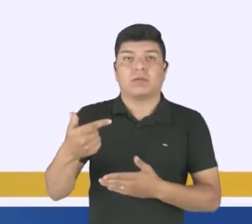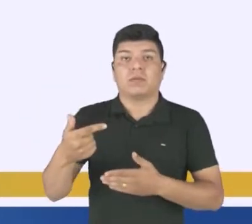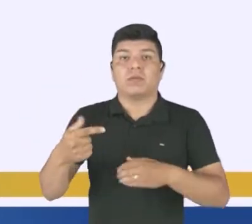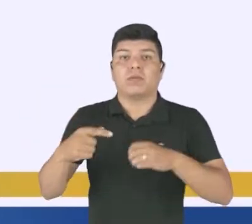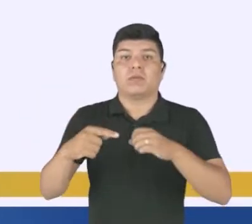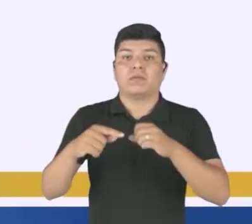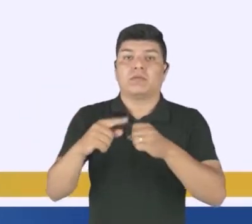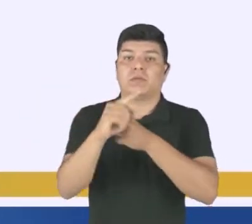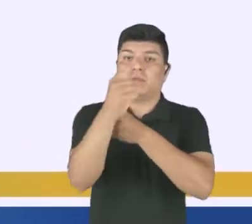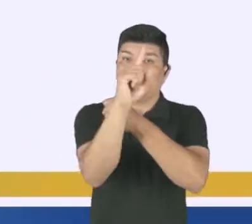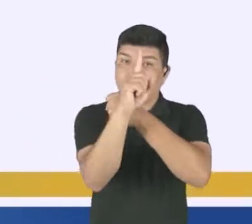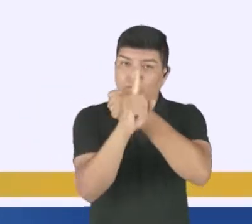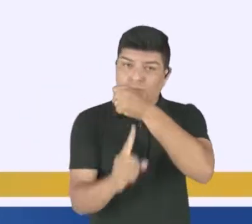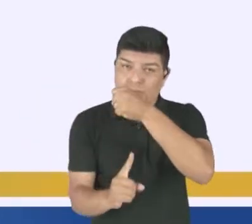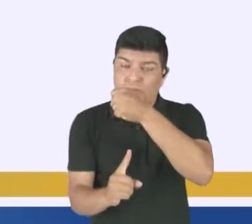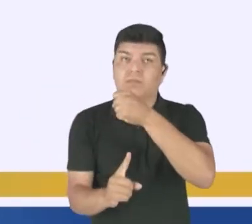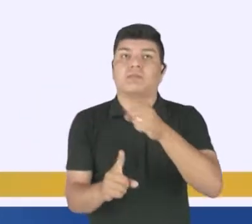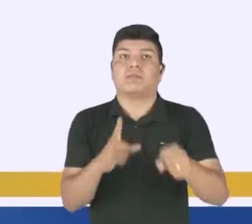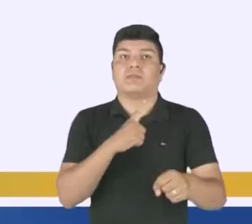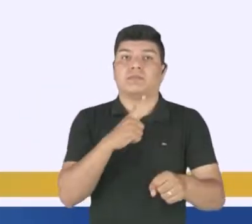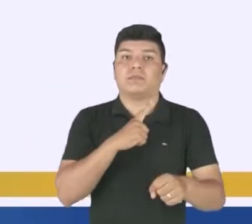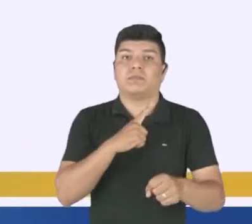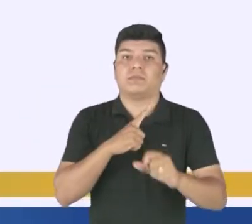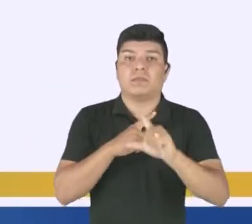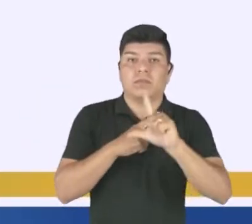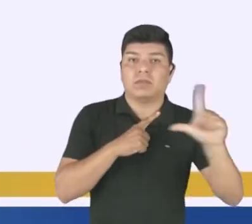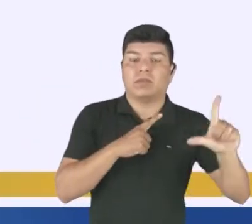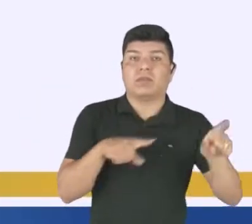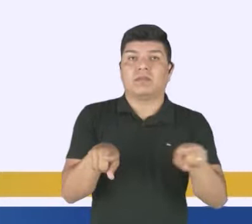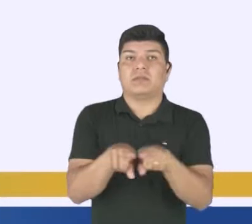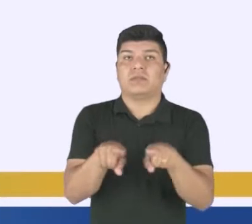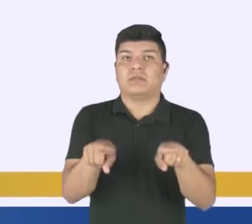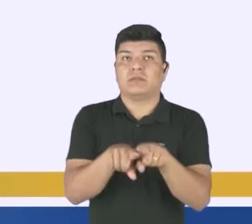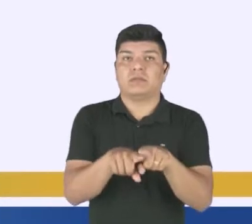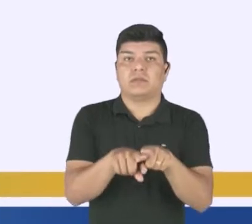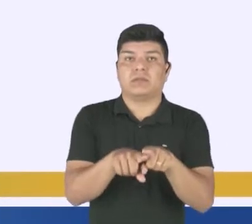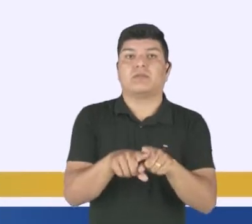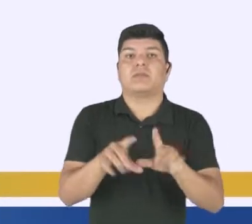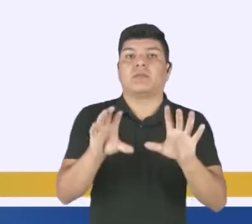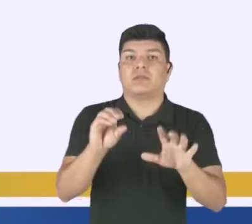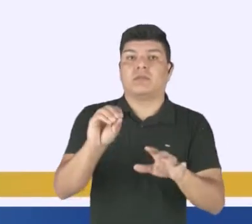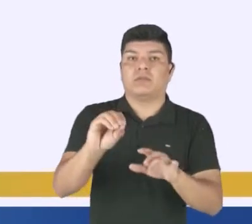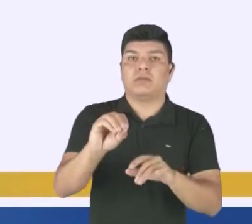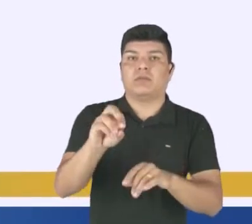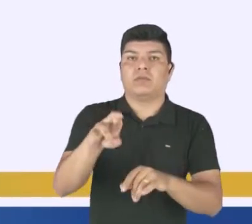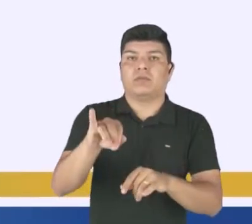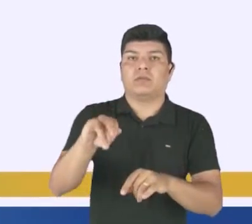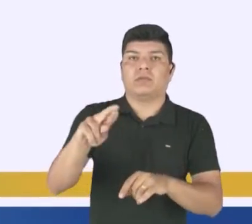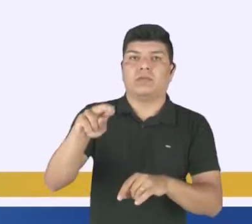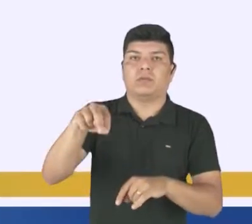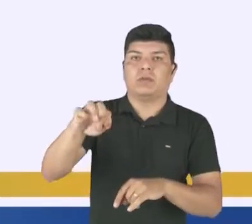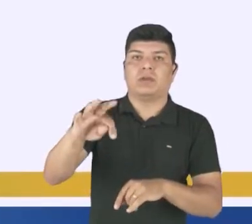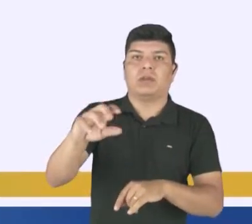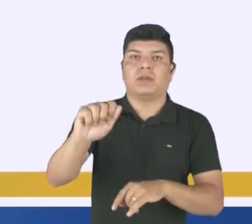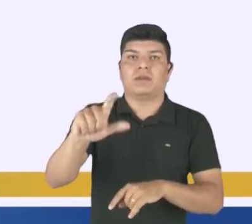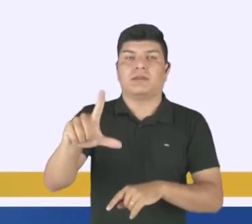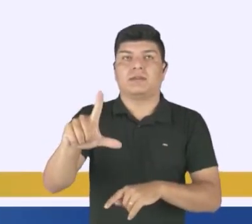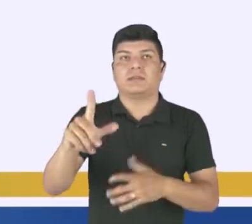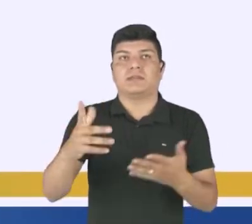de Greenwich, nós temos a parte leste ou a parte oriental. E aí,